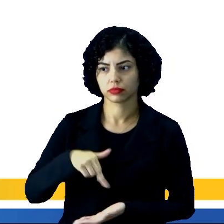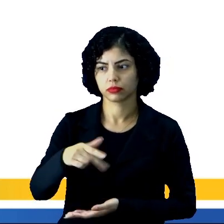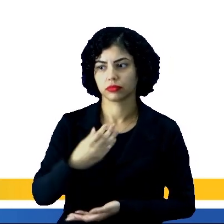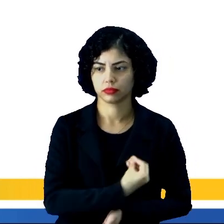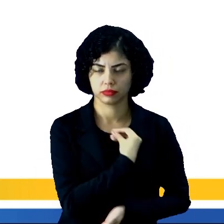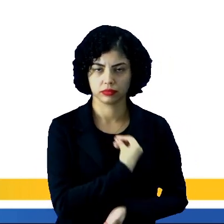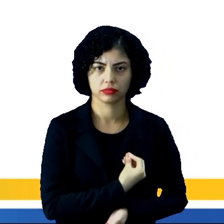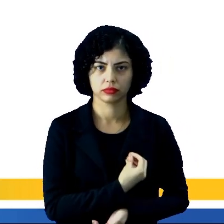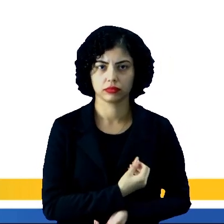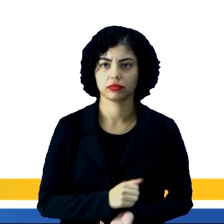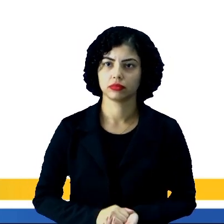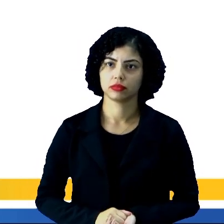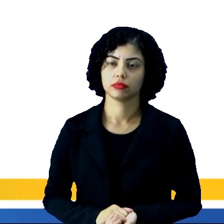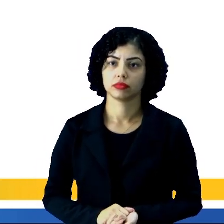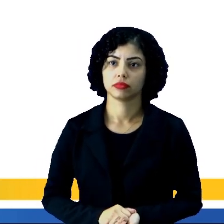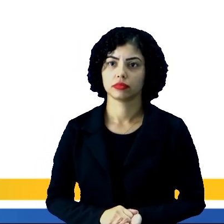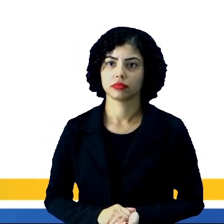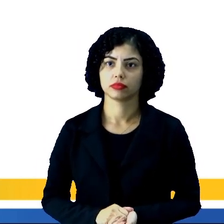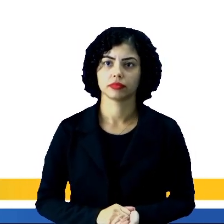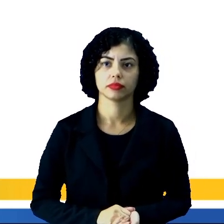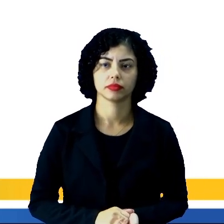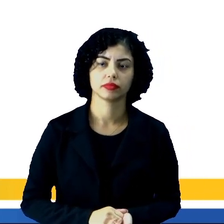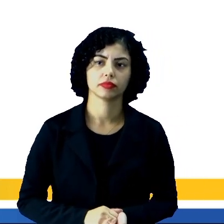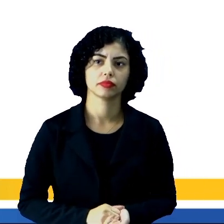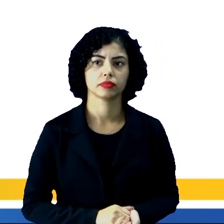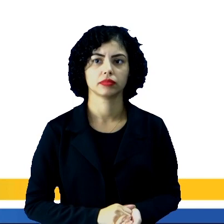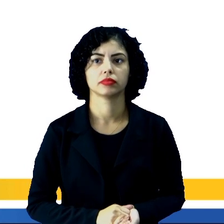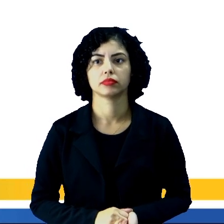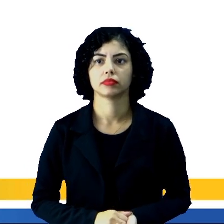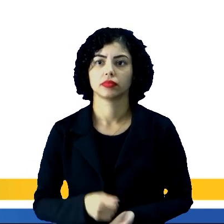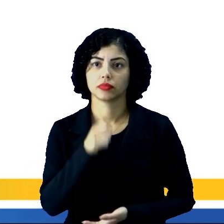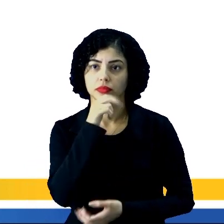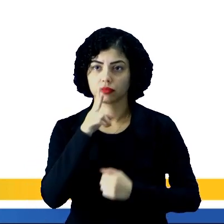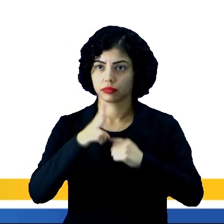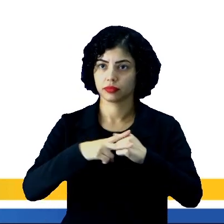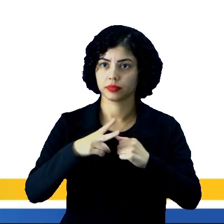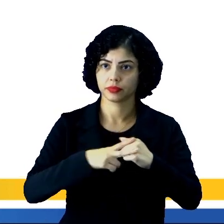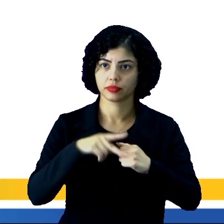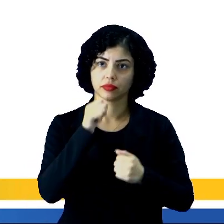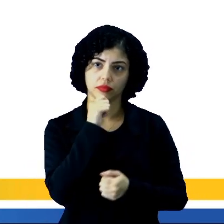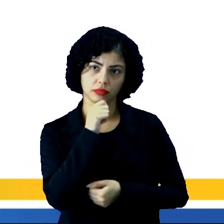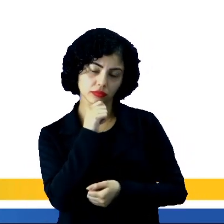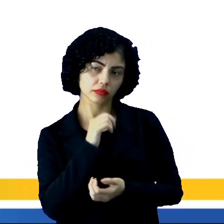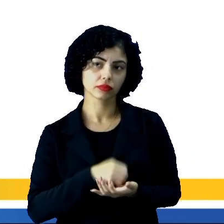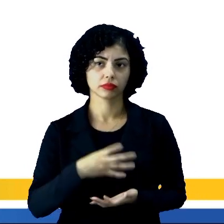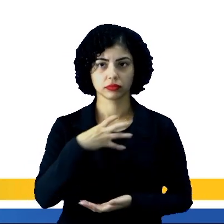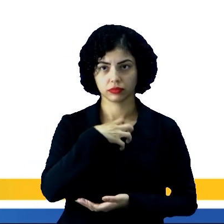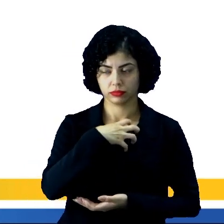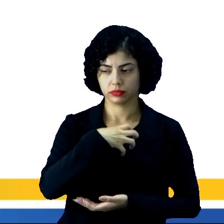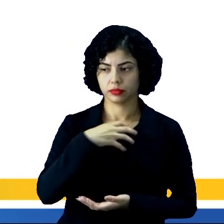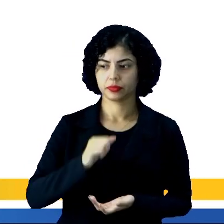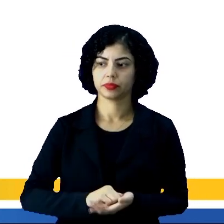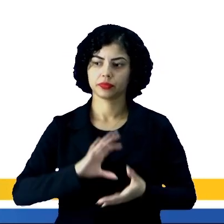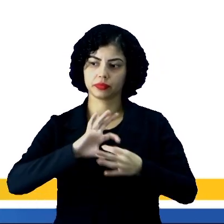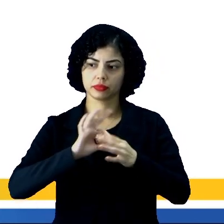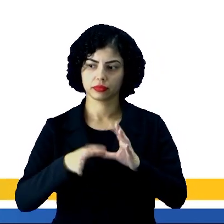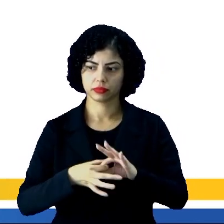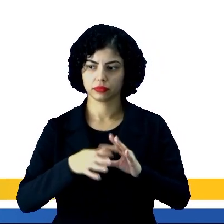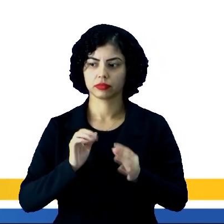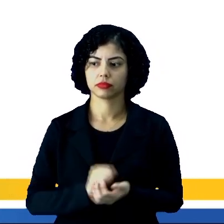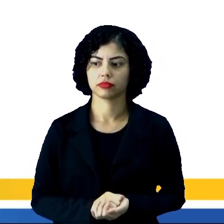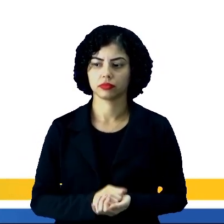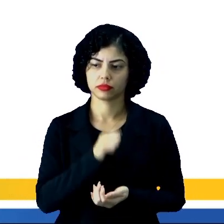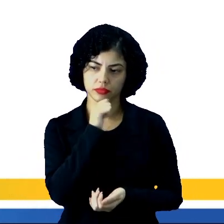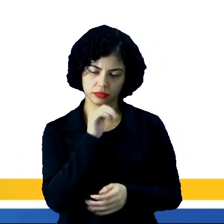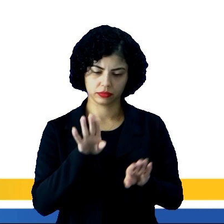andar viver e virar são os verbos que dependendo do sentido do contexto eles